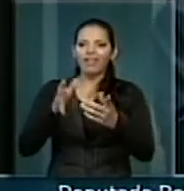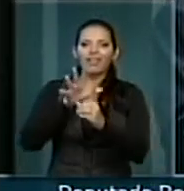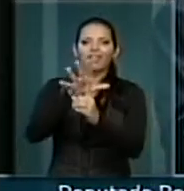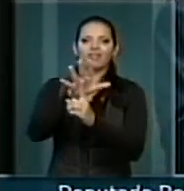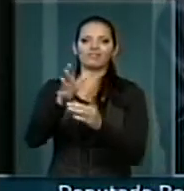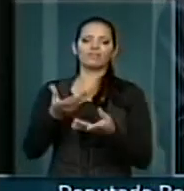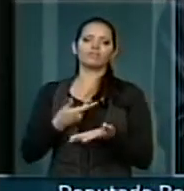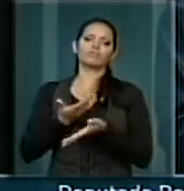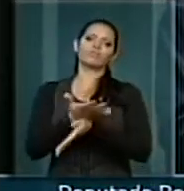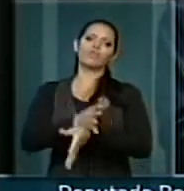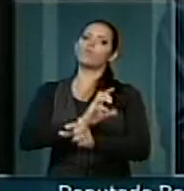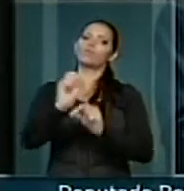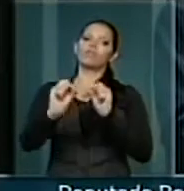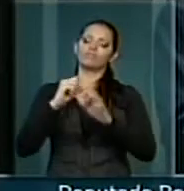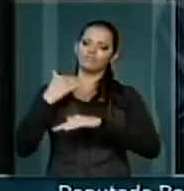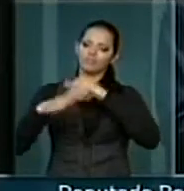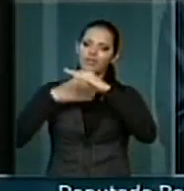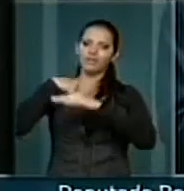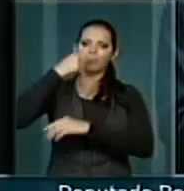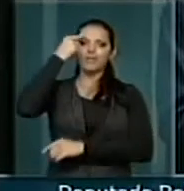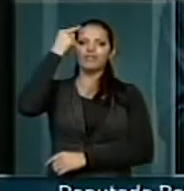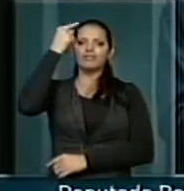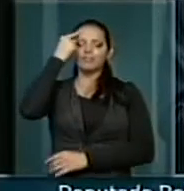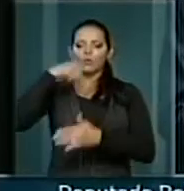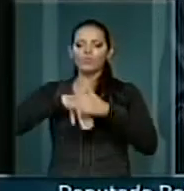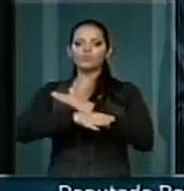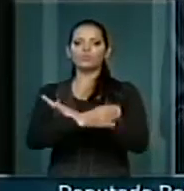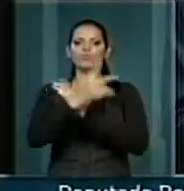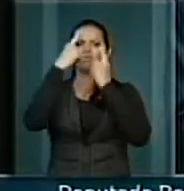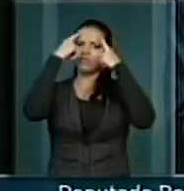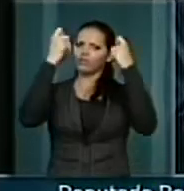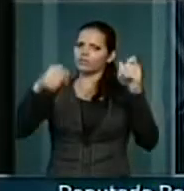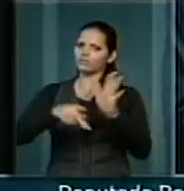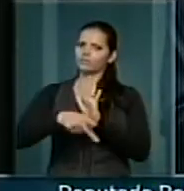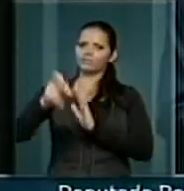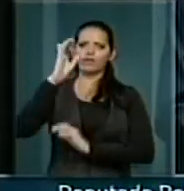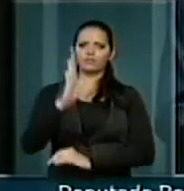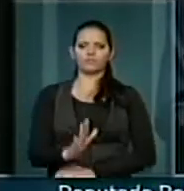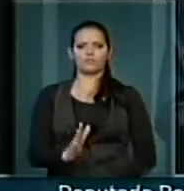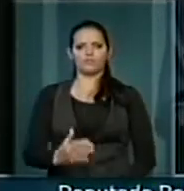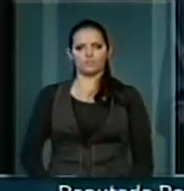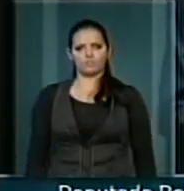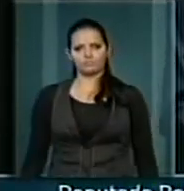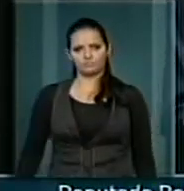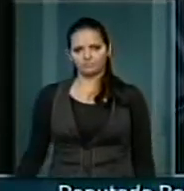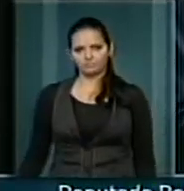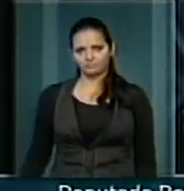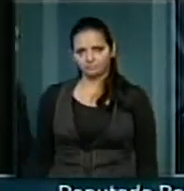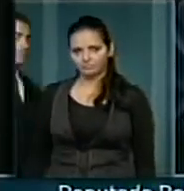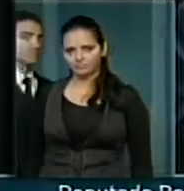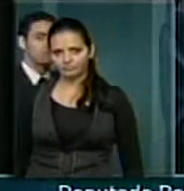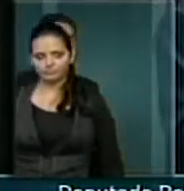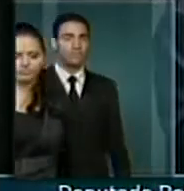esvaziar a crescente cultura da violência que tem se instalado no país. Essa cultura